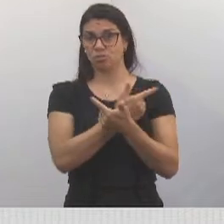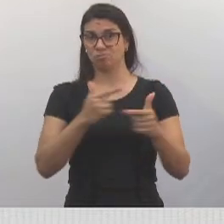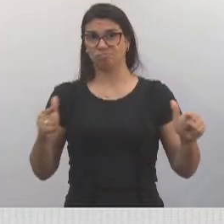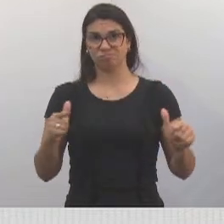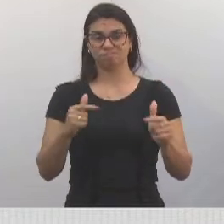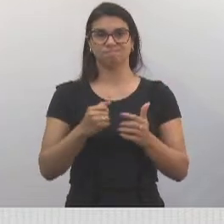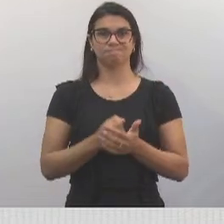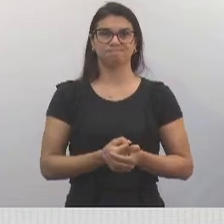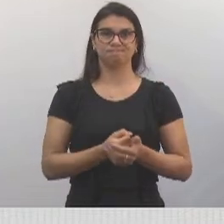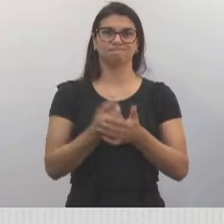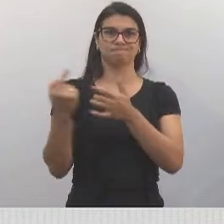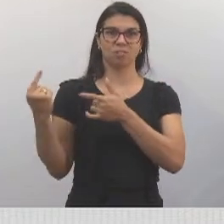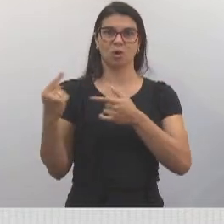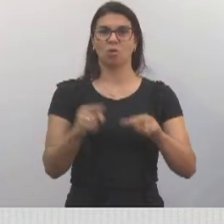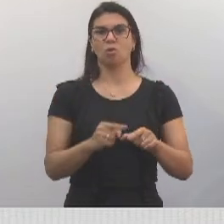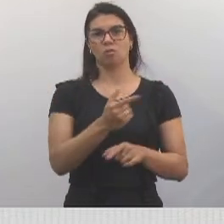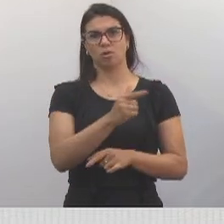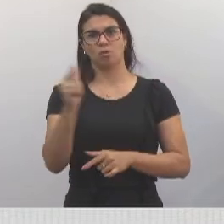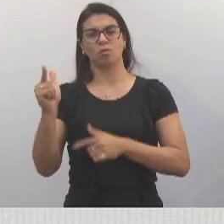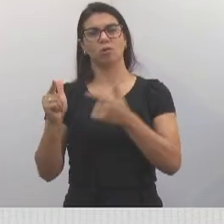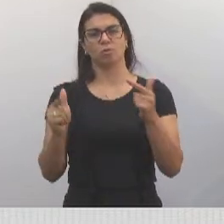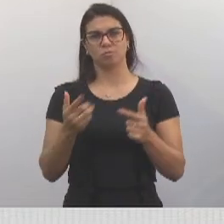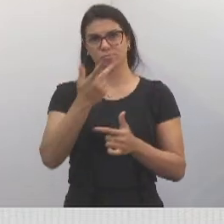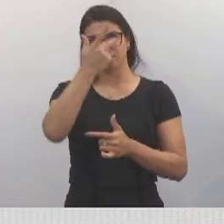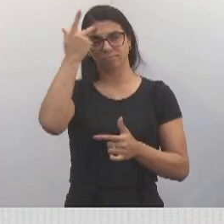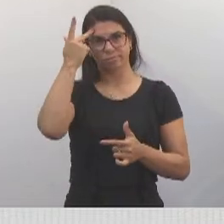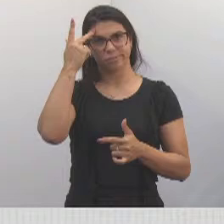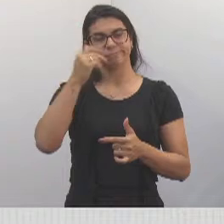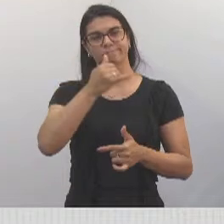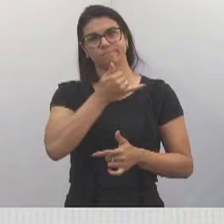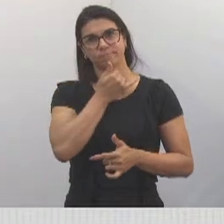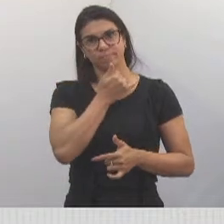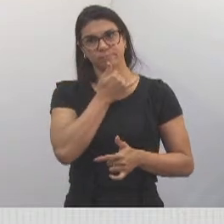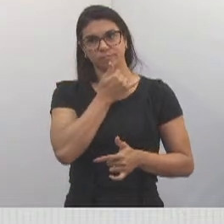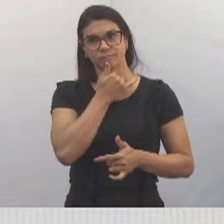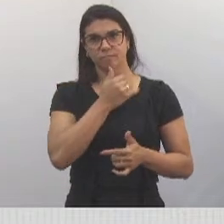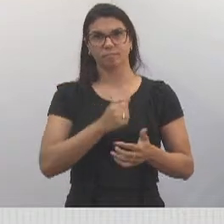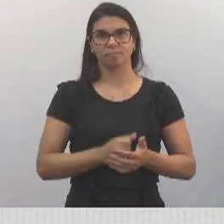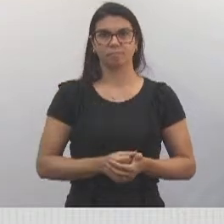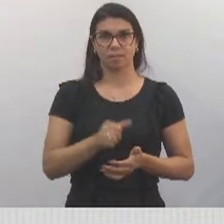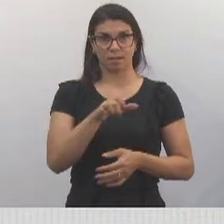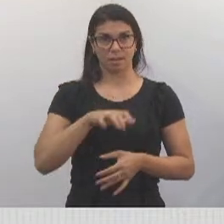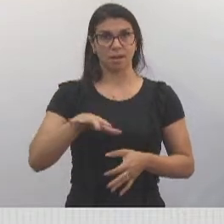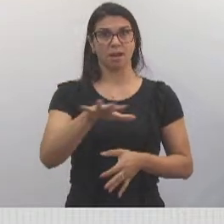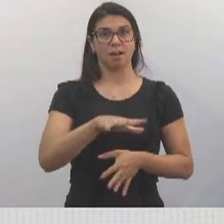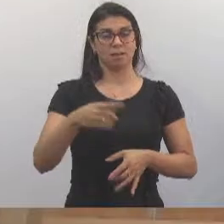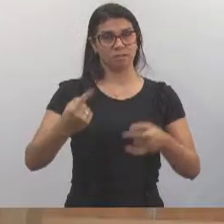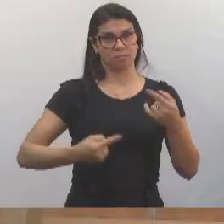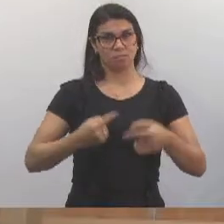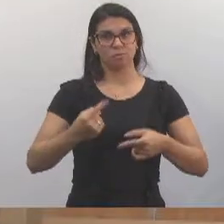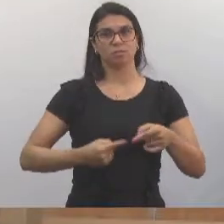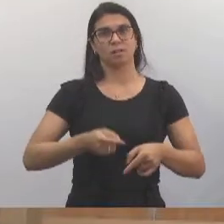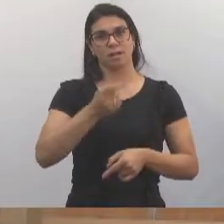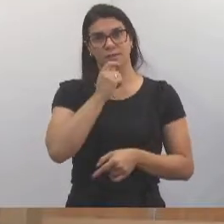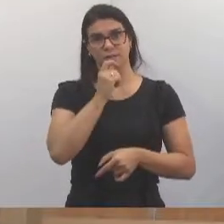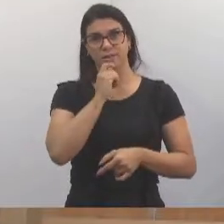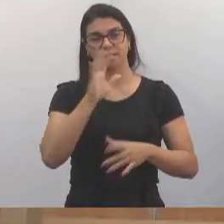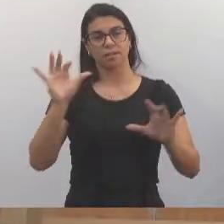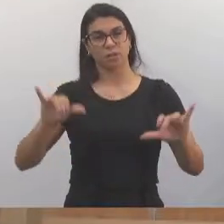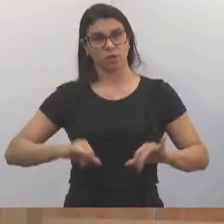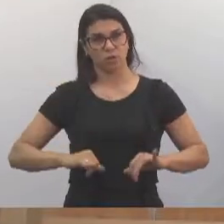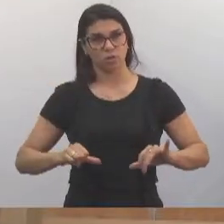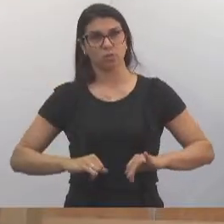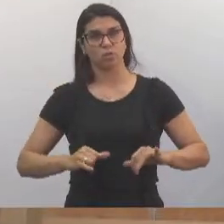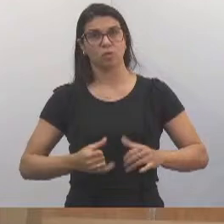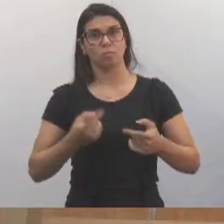uns condena outros. Infelizmente, a classe política ainda passa por um momento muito